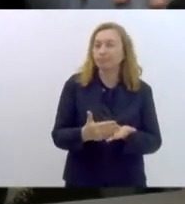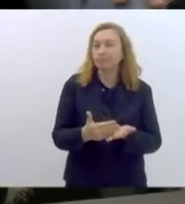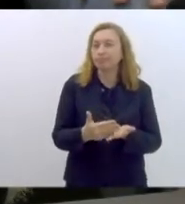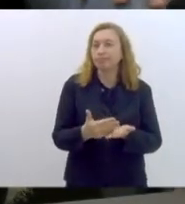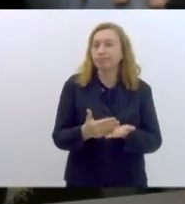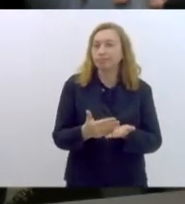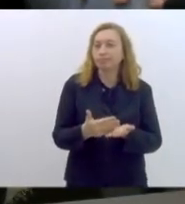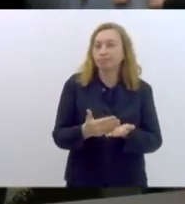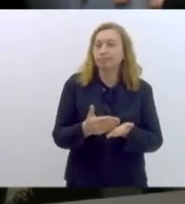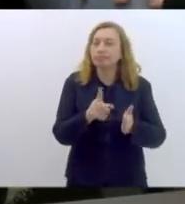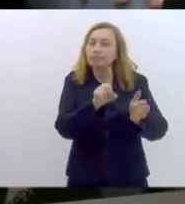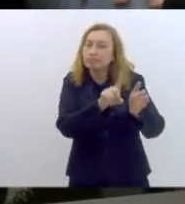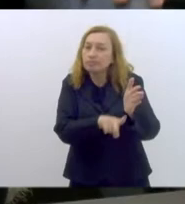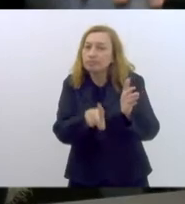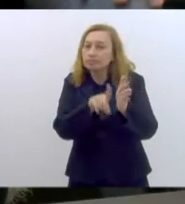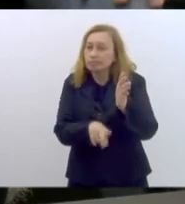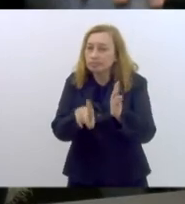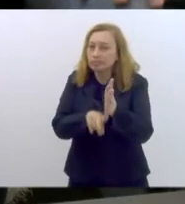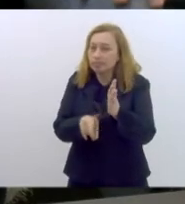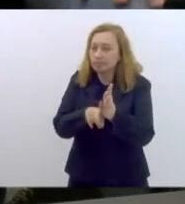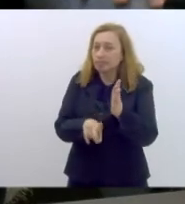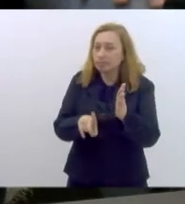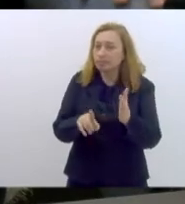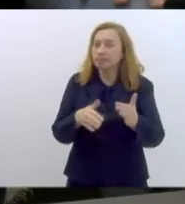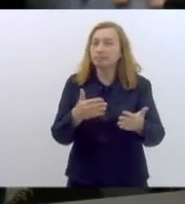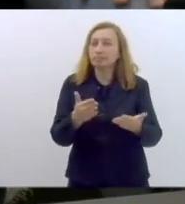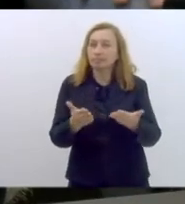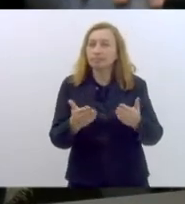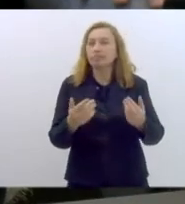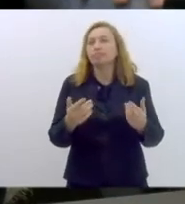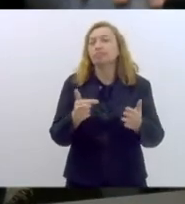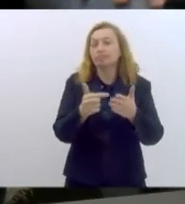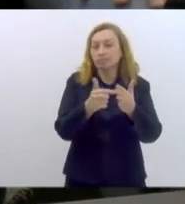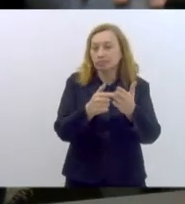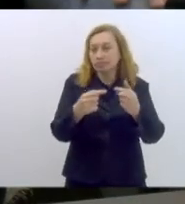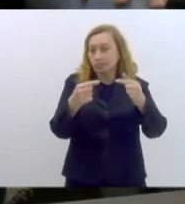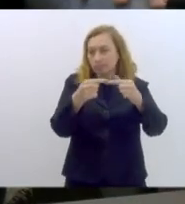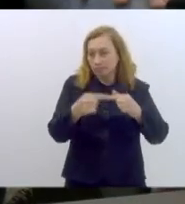vai começar a diminuir conforme o Estado for retornando o pagamento das